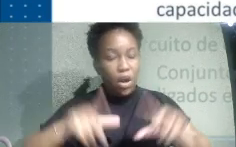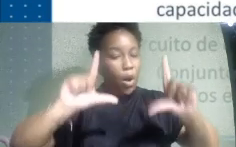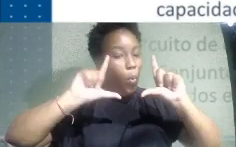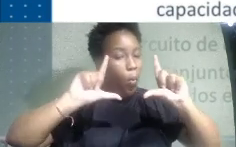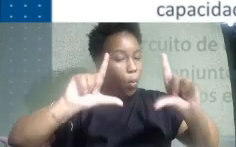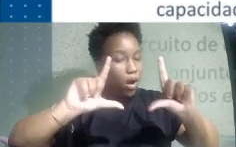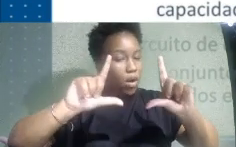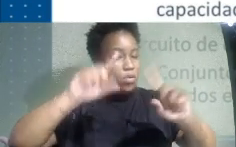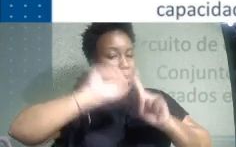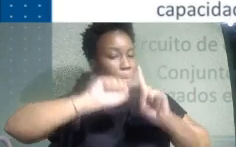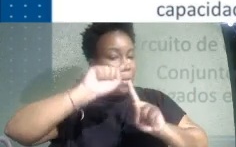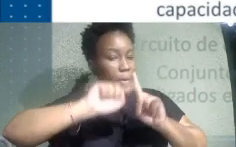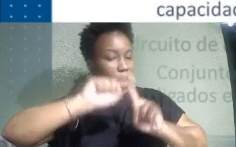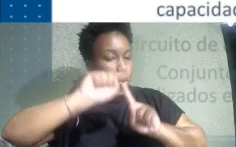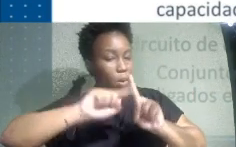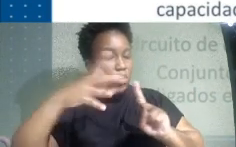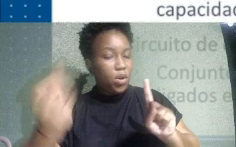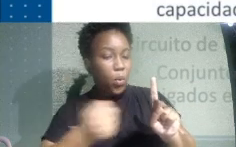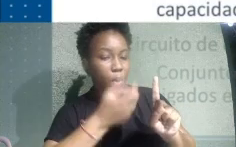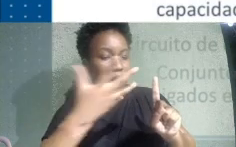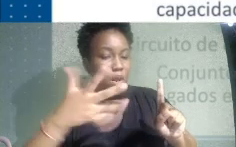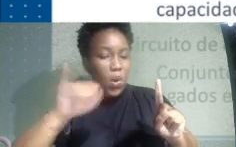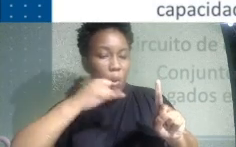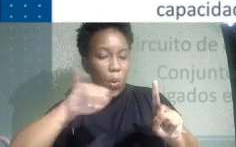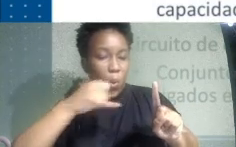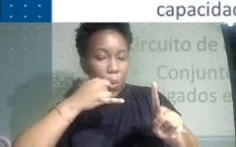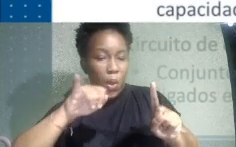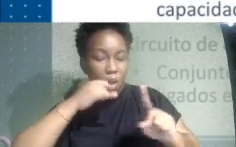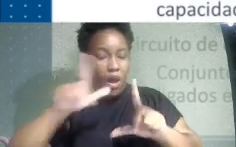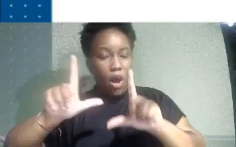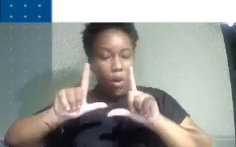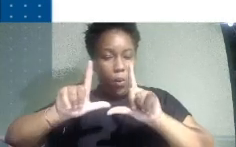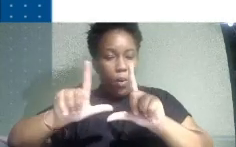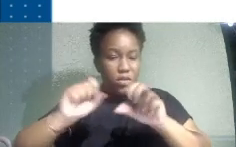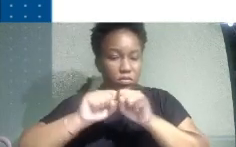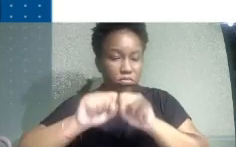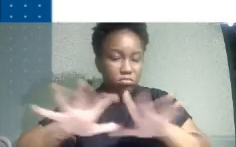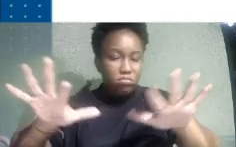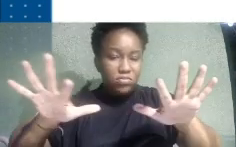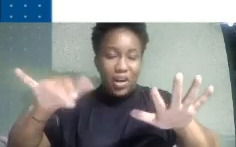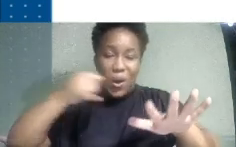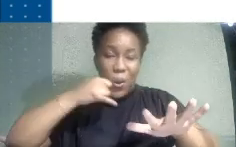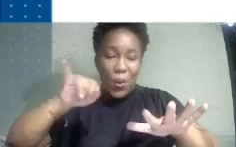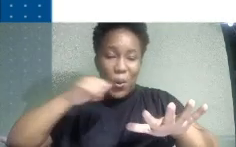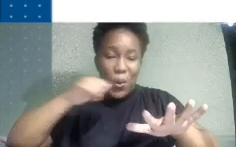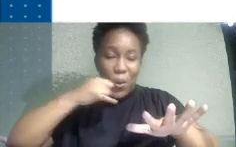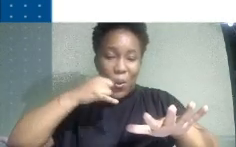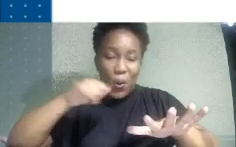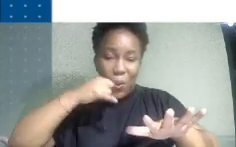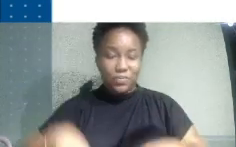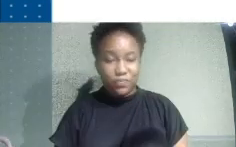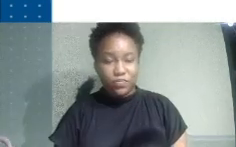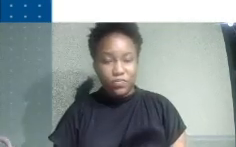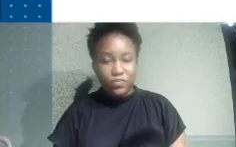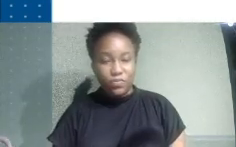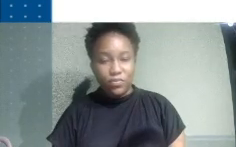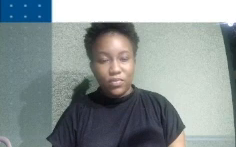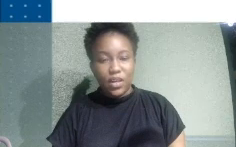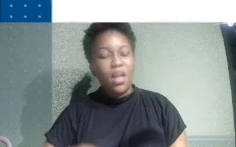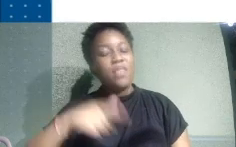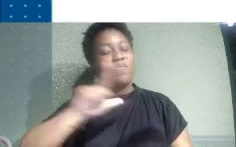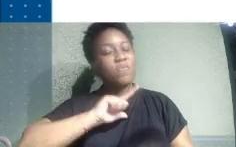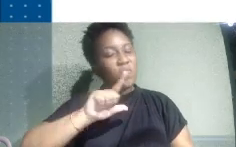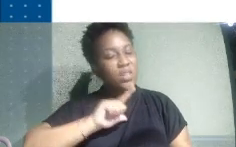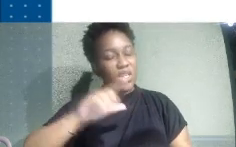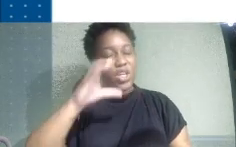né, quadro medidor, e quadro geral de distribuição. O que mais que nós temos? Circuito terminal. O